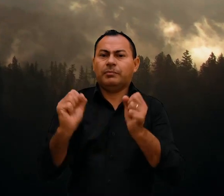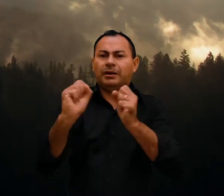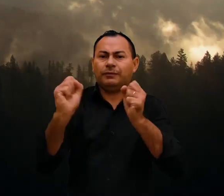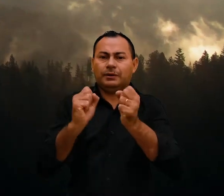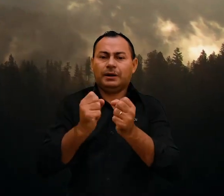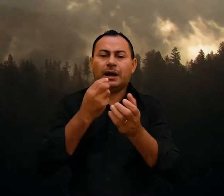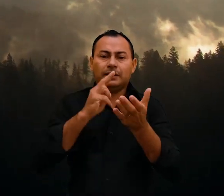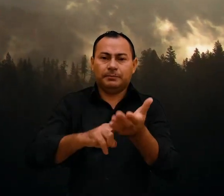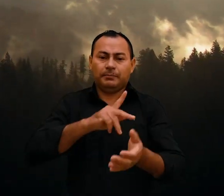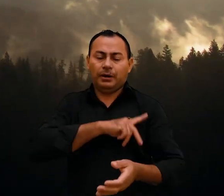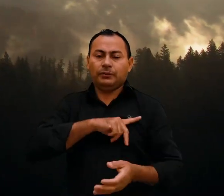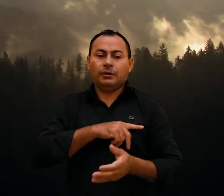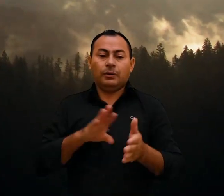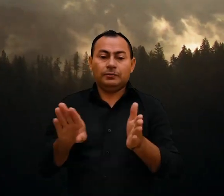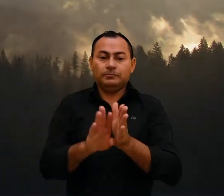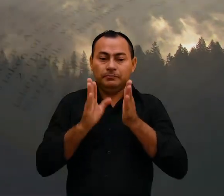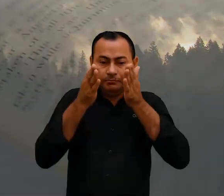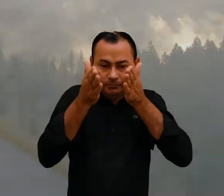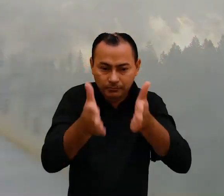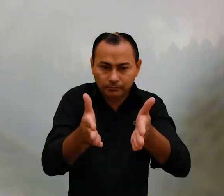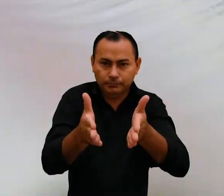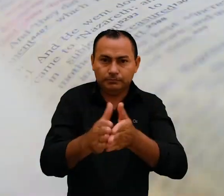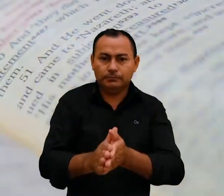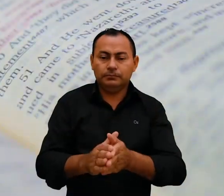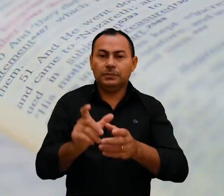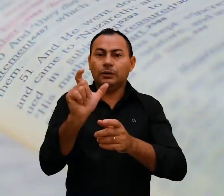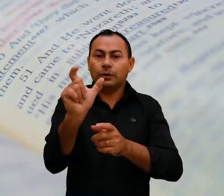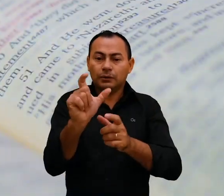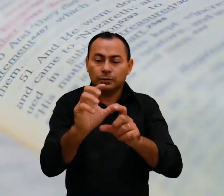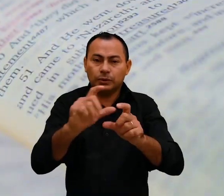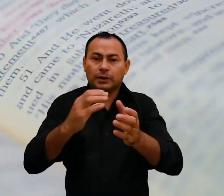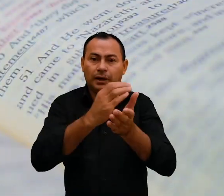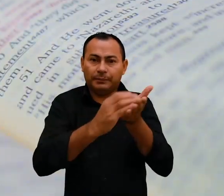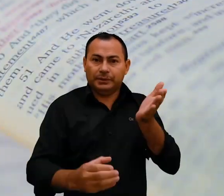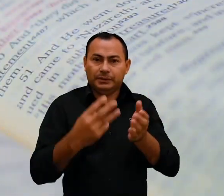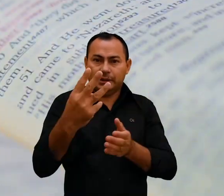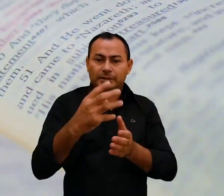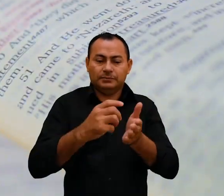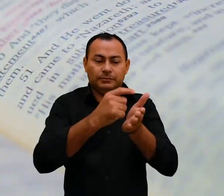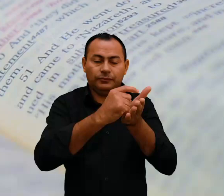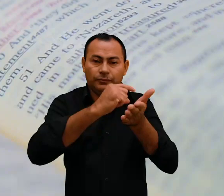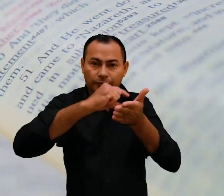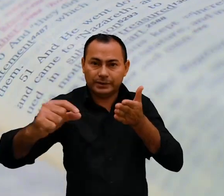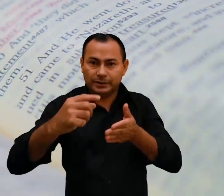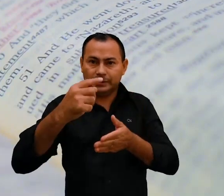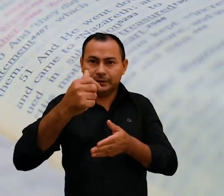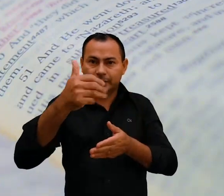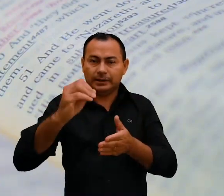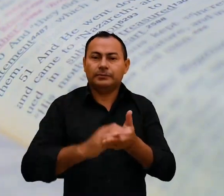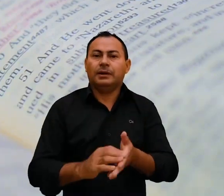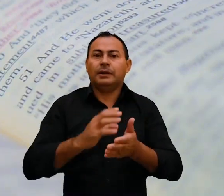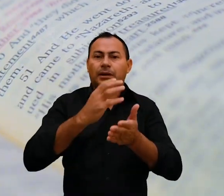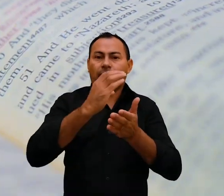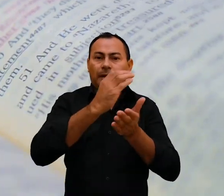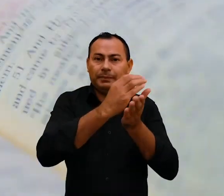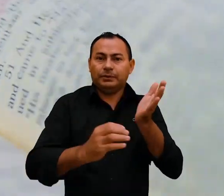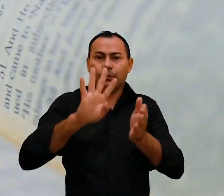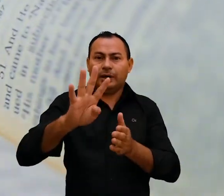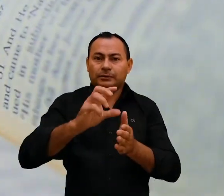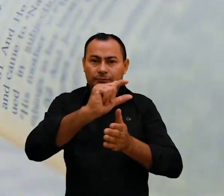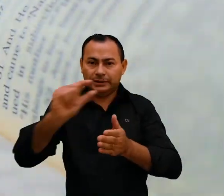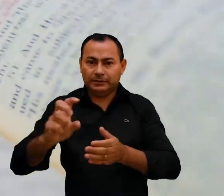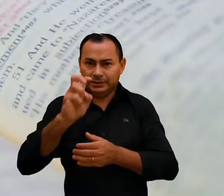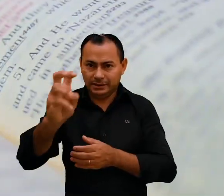de Paulo chegamos agora o coração dela no trecho que vai do capítulo 3 Versículos é até o Capítulo 4